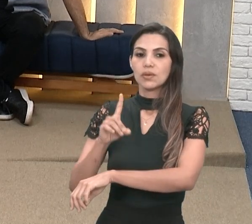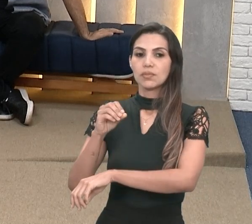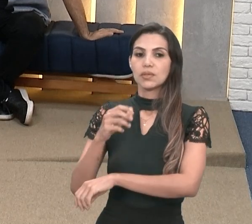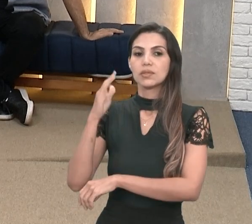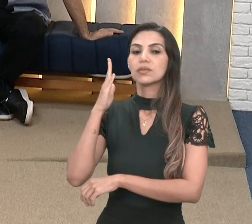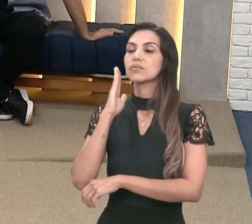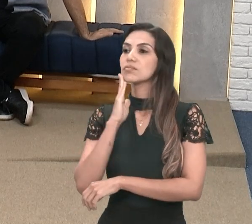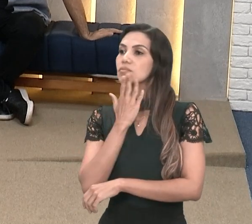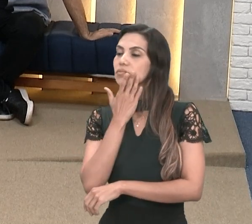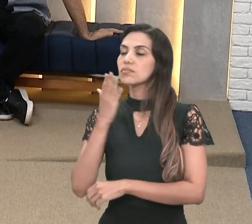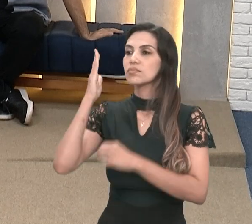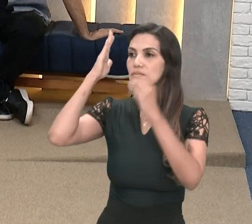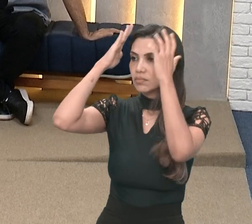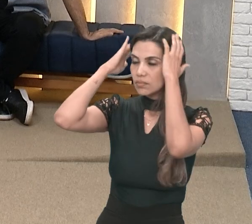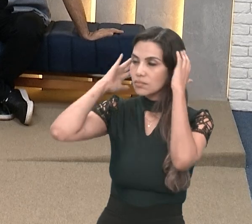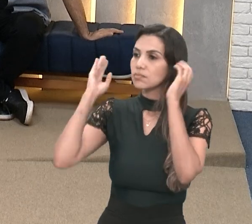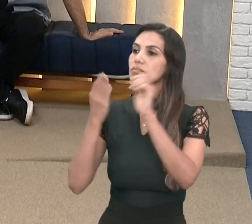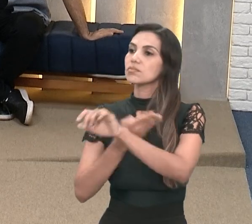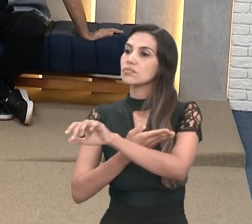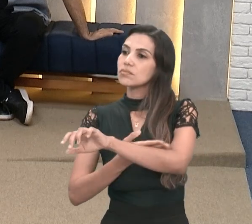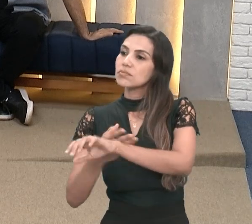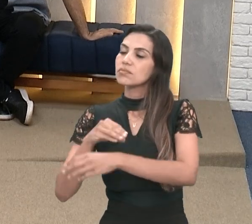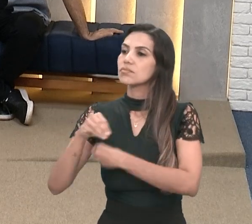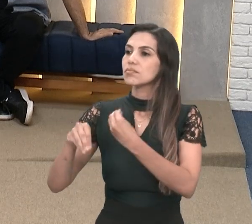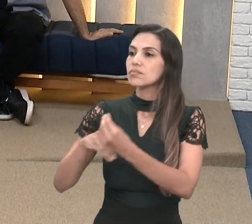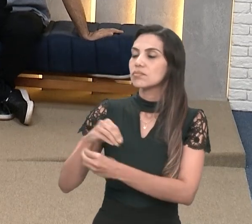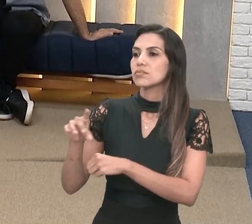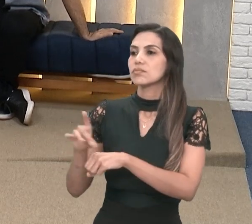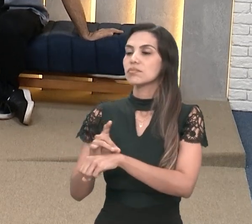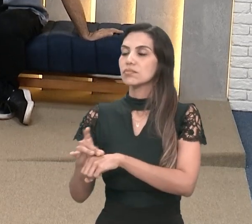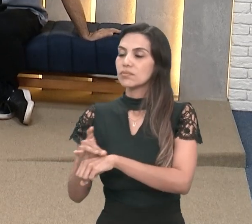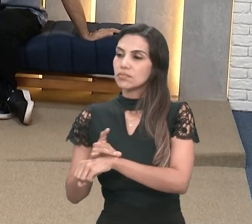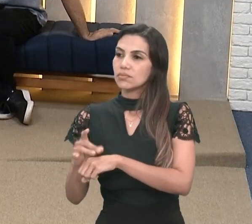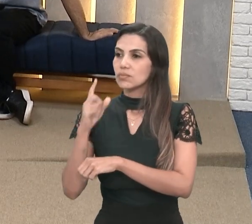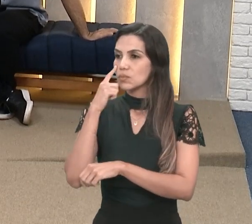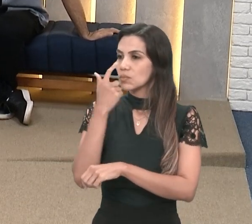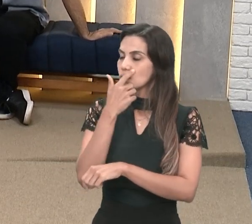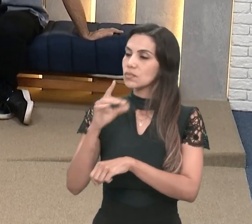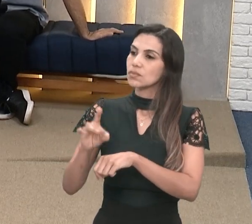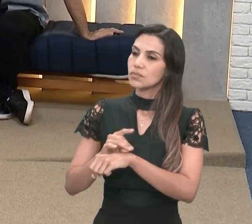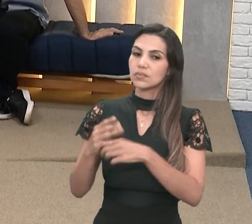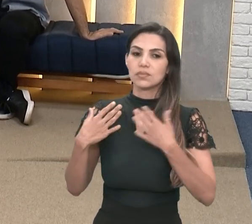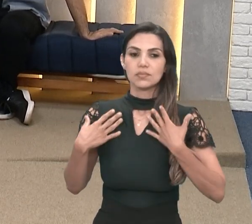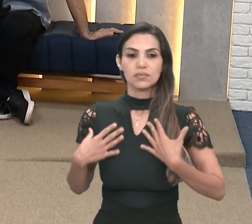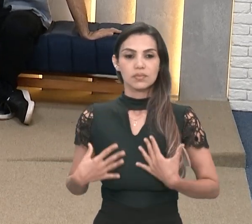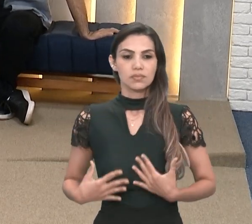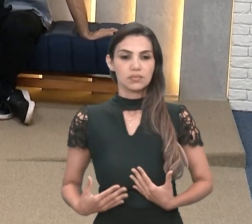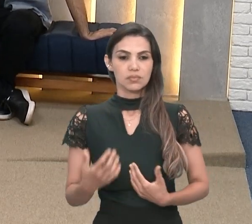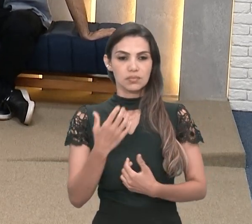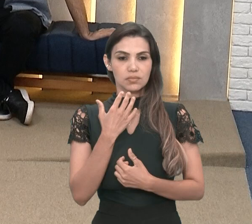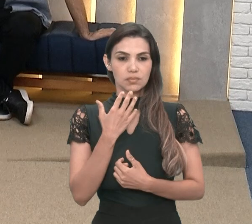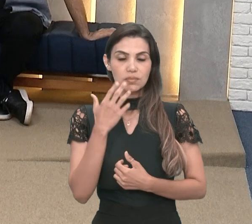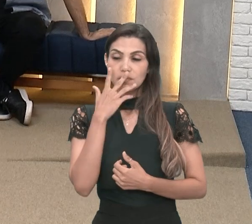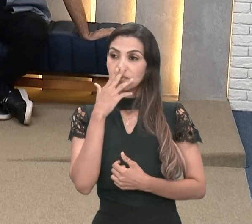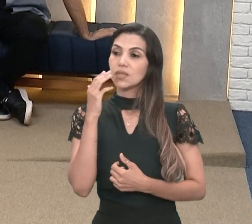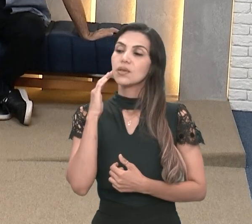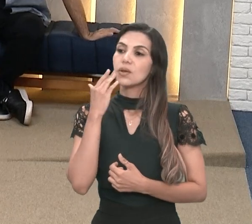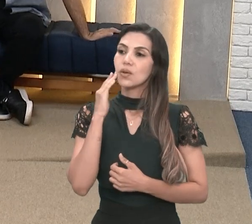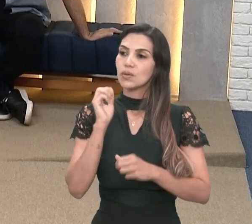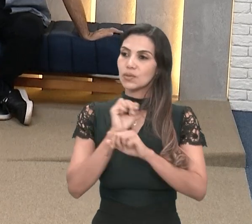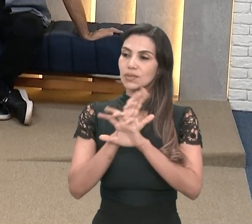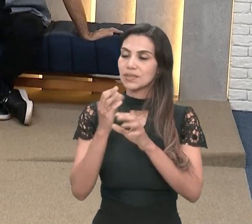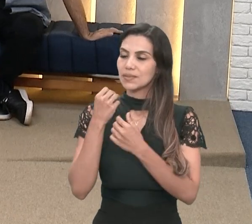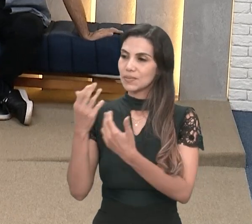e barba grisalhos, olhos pretos e está com uma camiseta na tonalidade rosa claro. Seja muito bem-vindo,